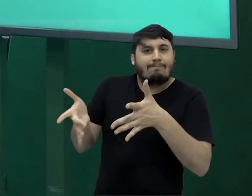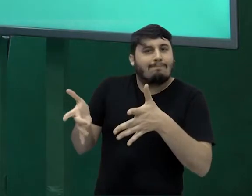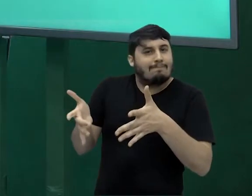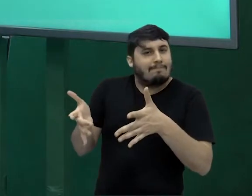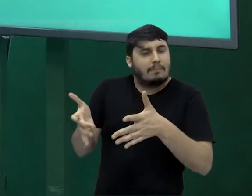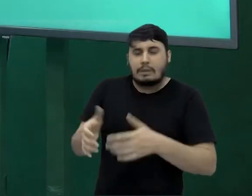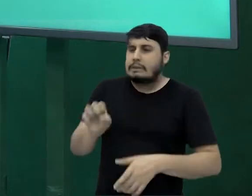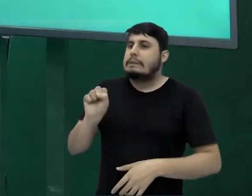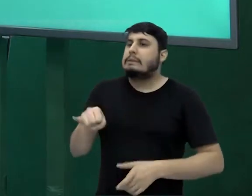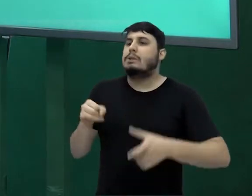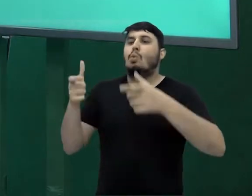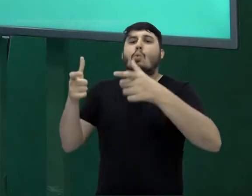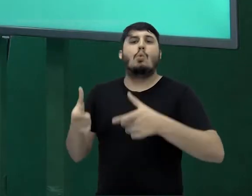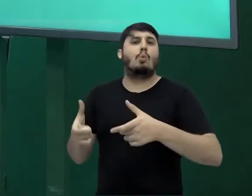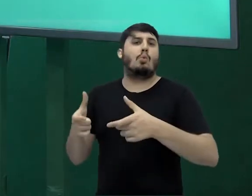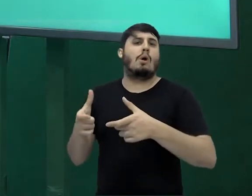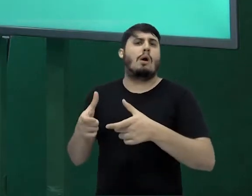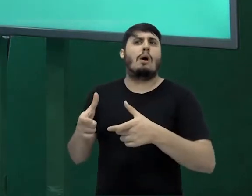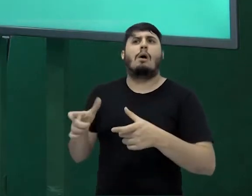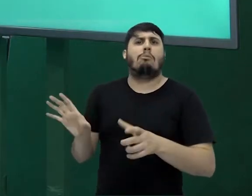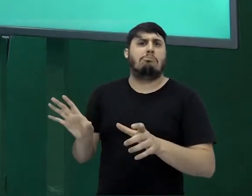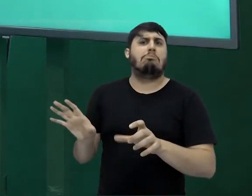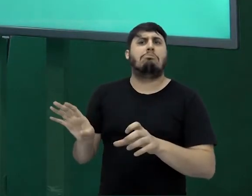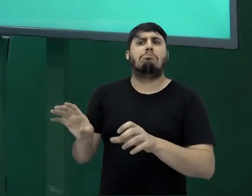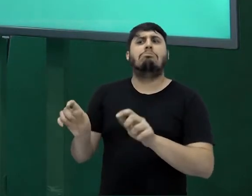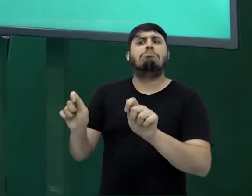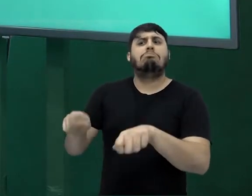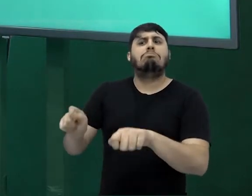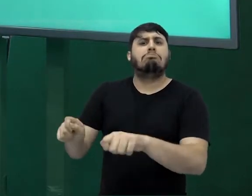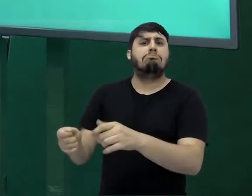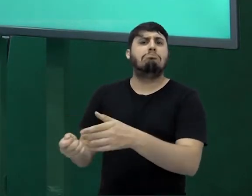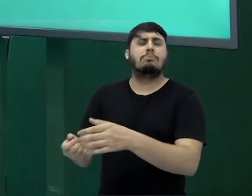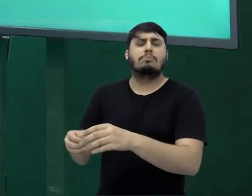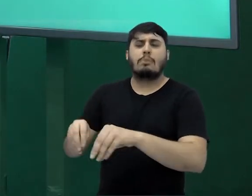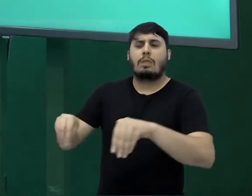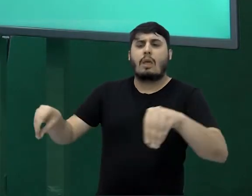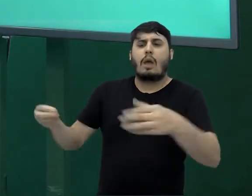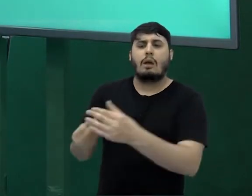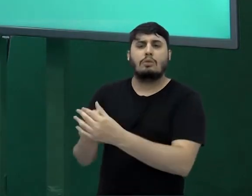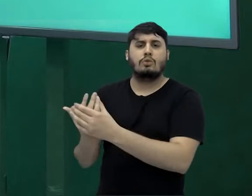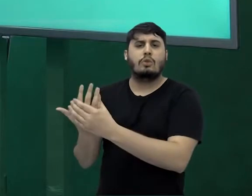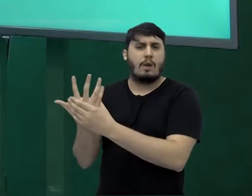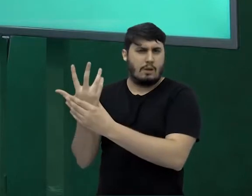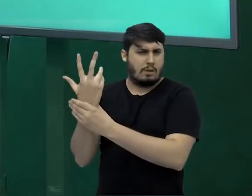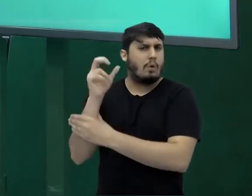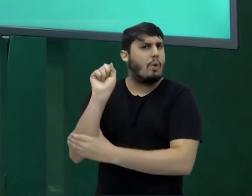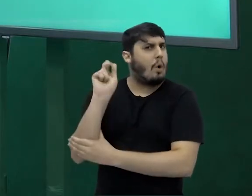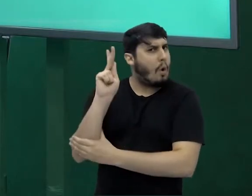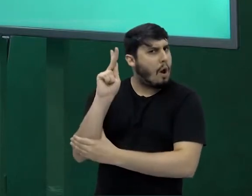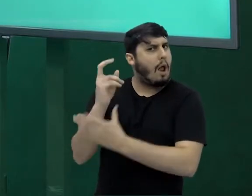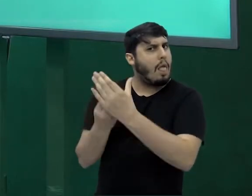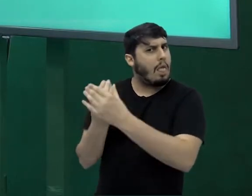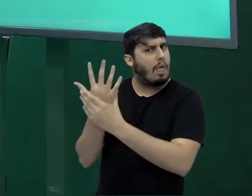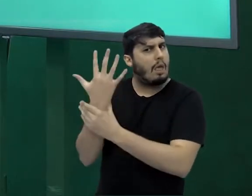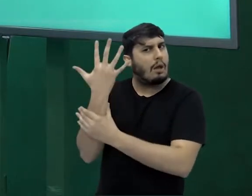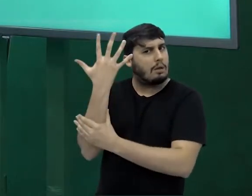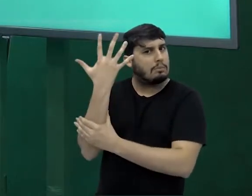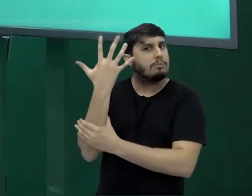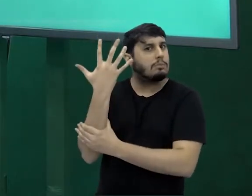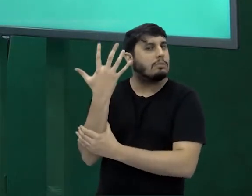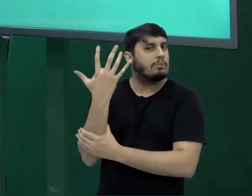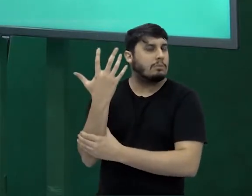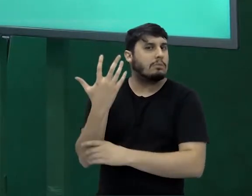local estiver bom, se o local for propício para crescer, vai crescer. Uma planta